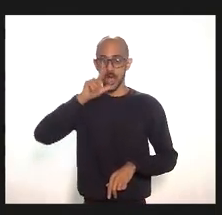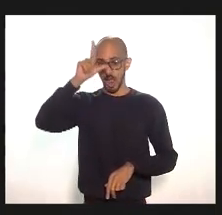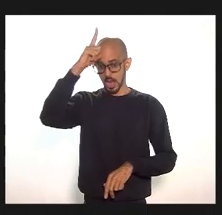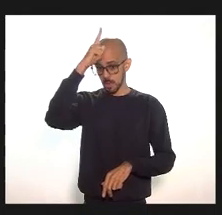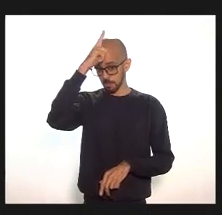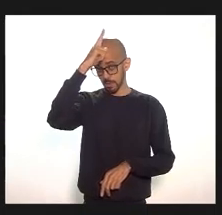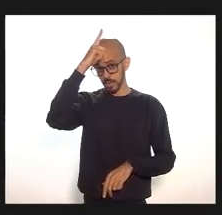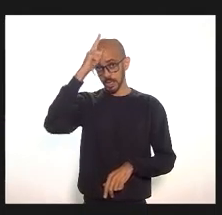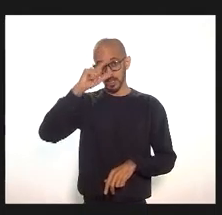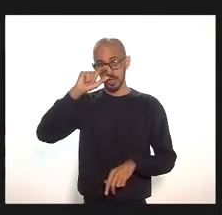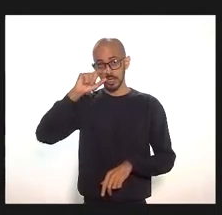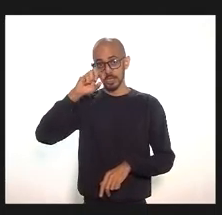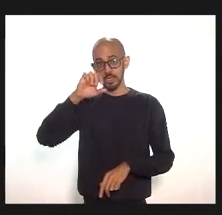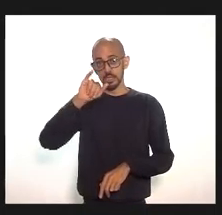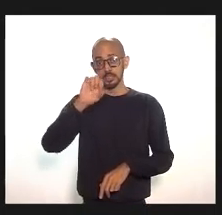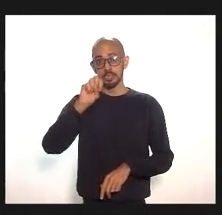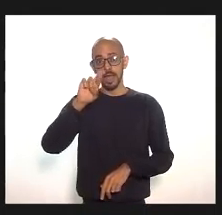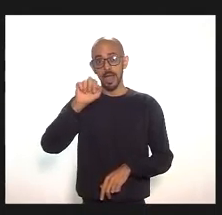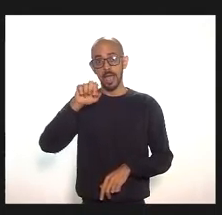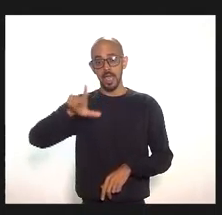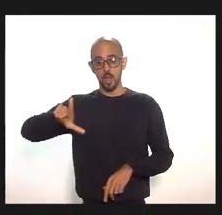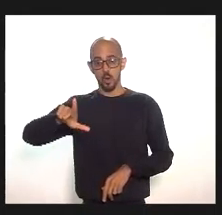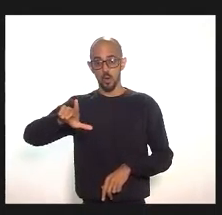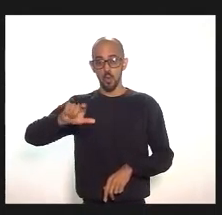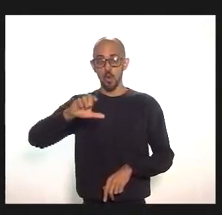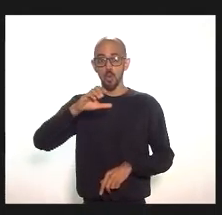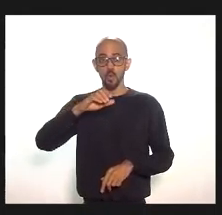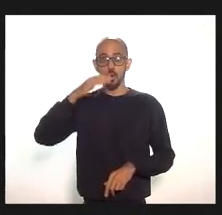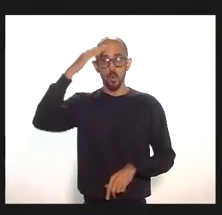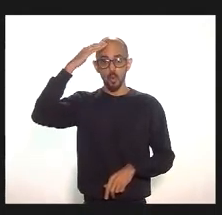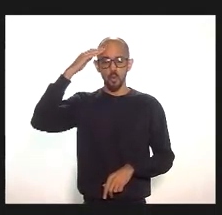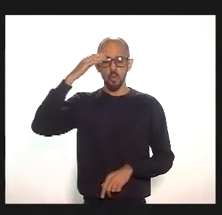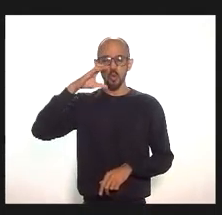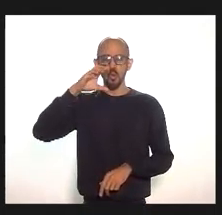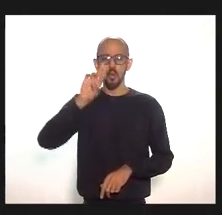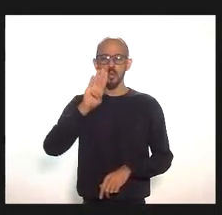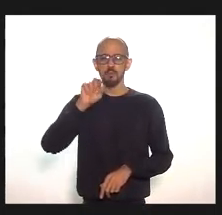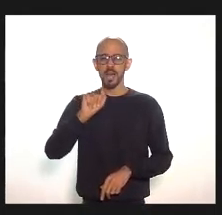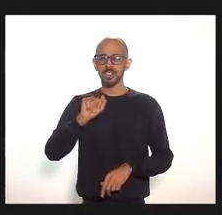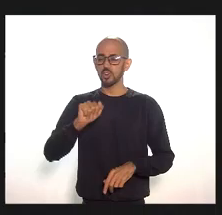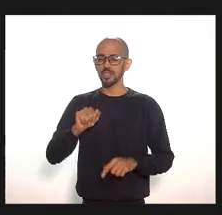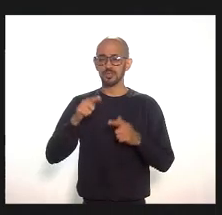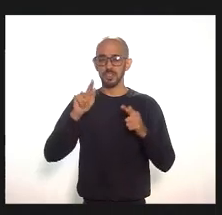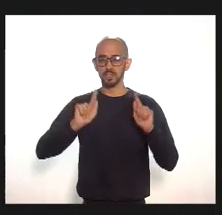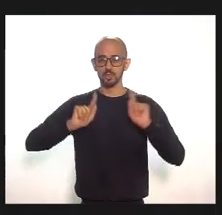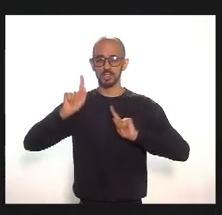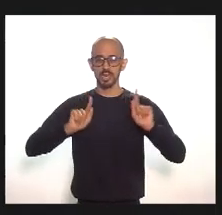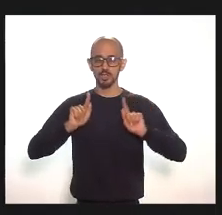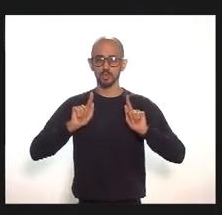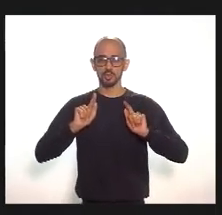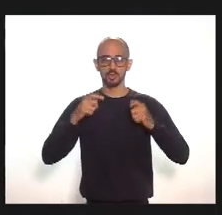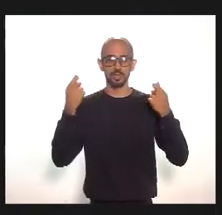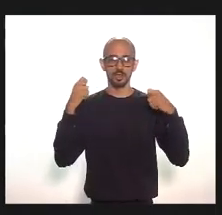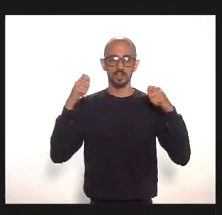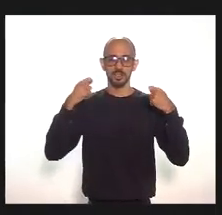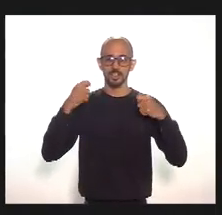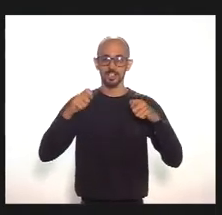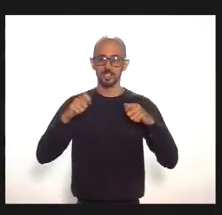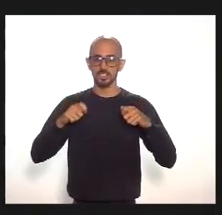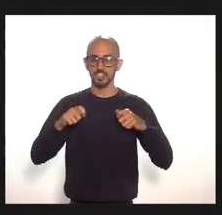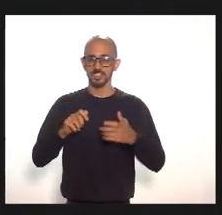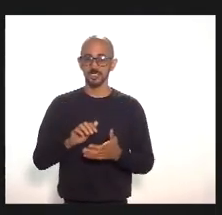Alemanha, Israel, Cuba, Chile, Argentina, todos os países, quando a situação se